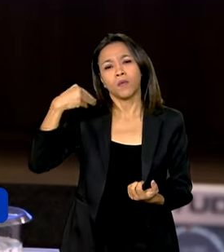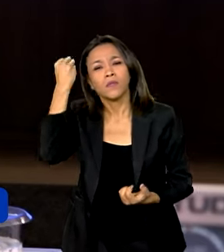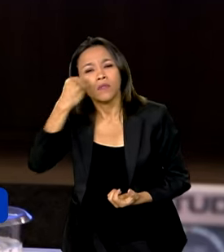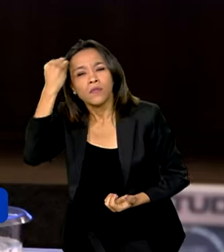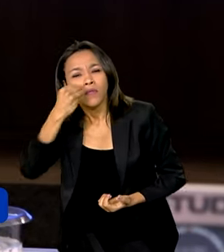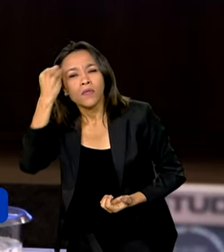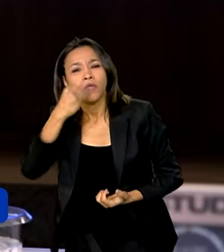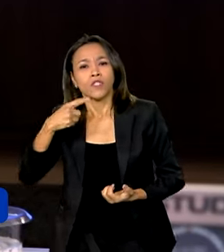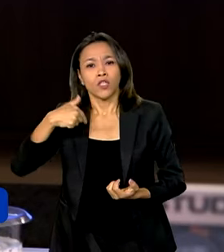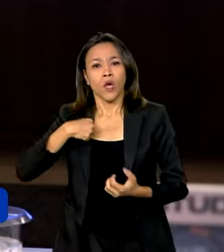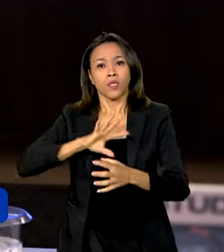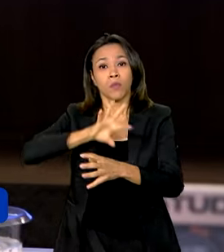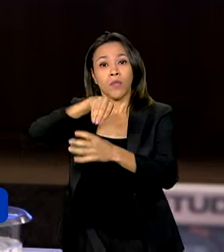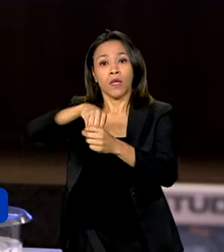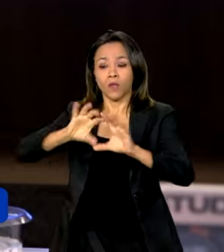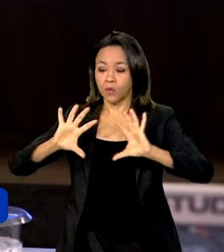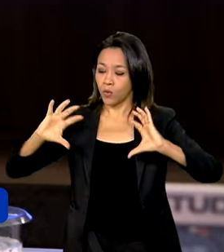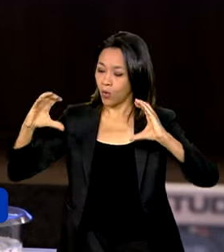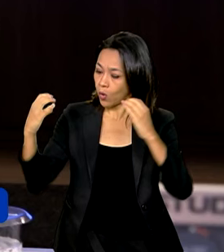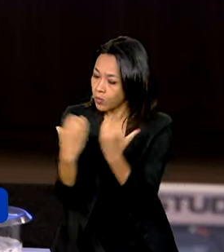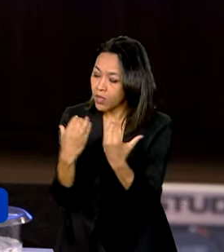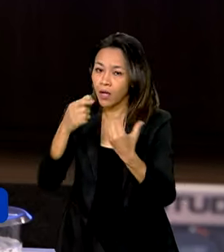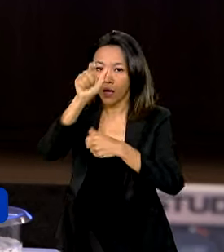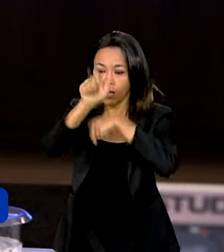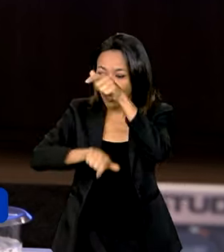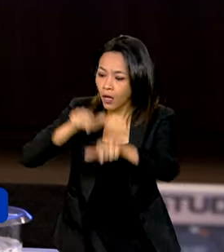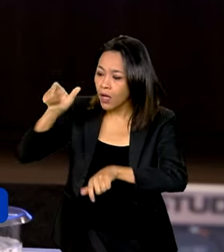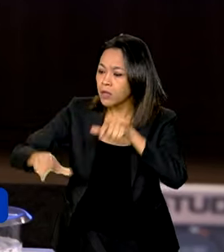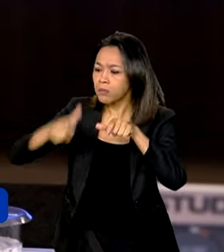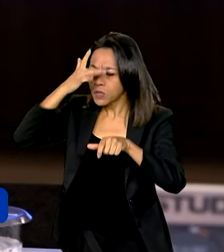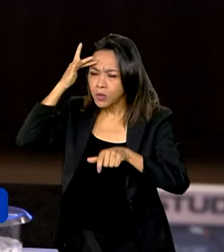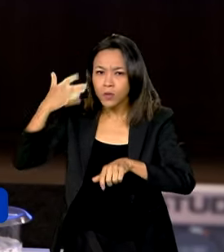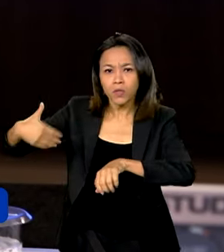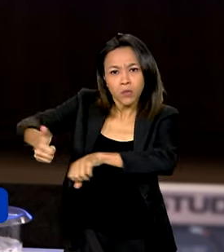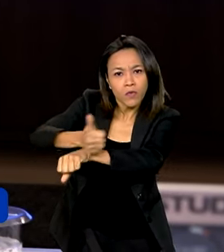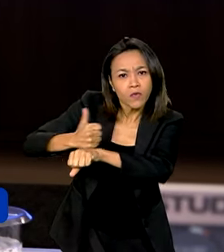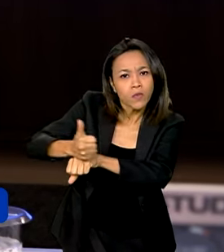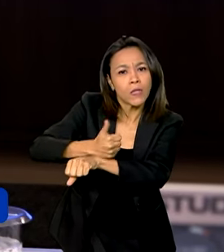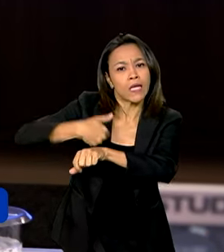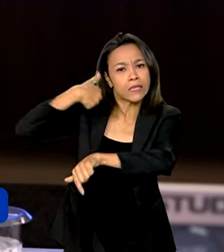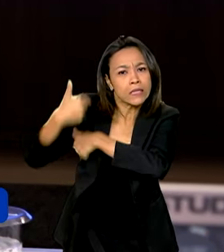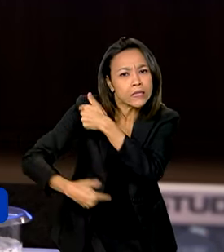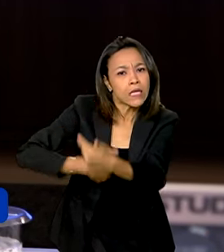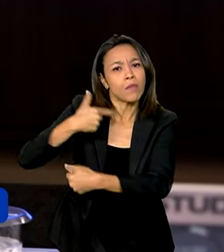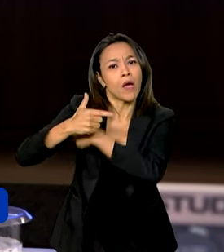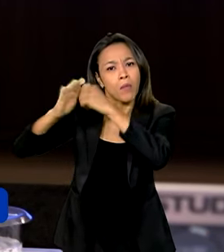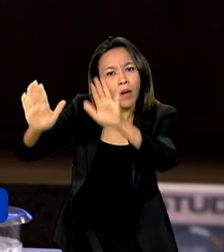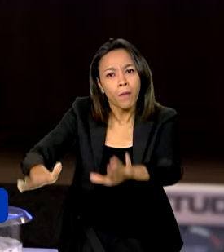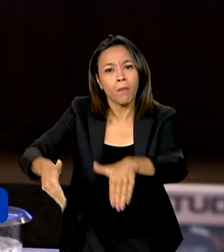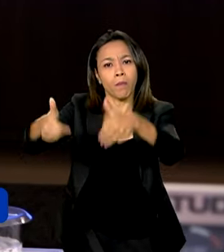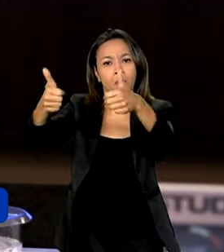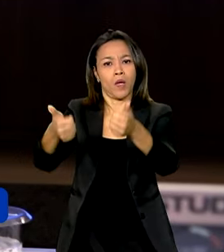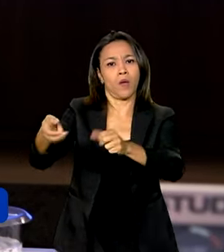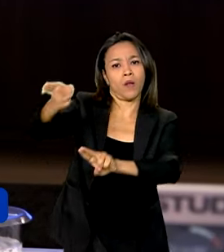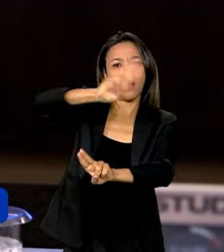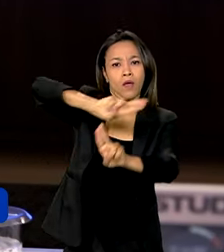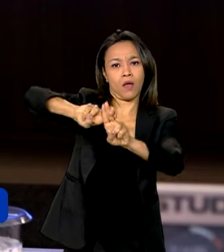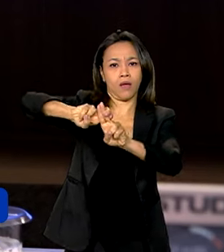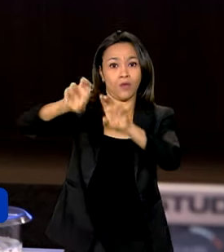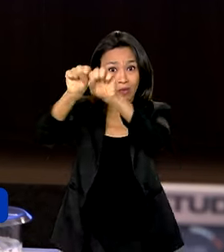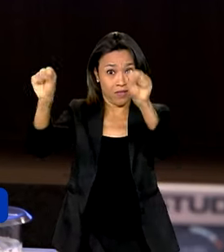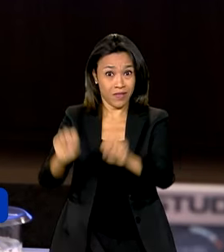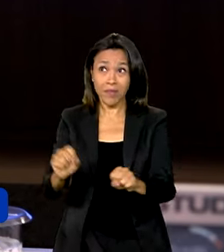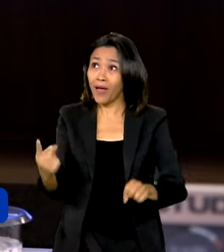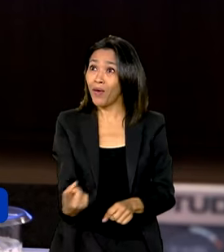comunidade por assim dizer né de pessoas eh que trabalham para reforçar esse sistema Universal eh que é